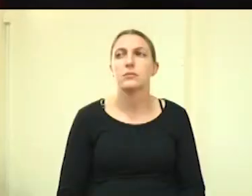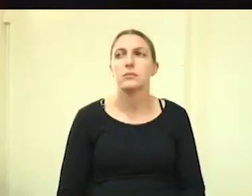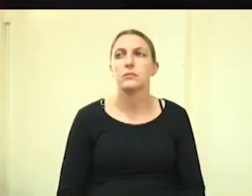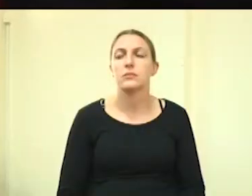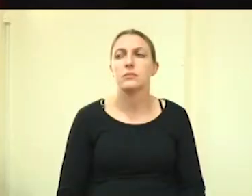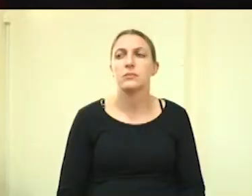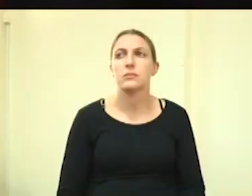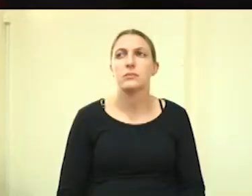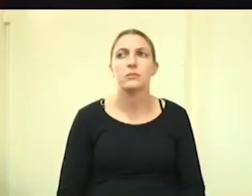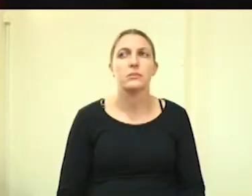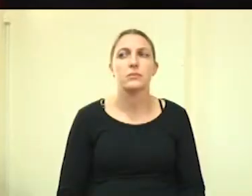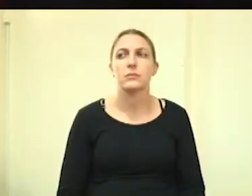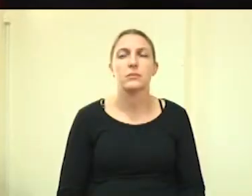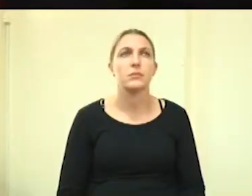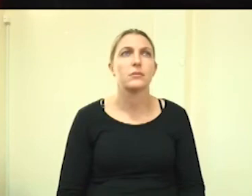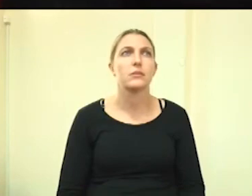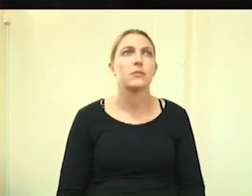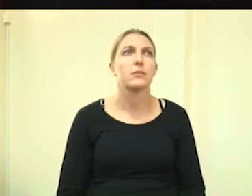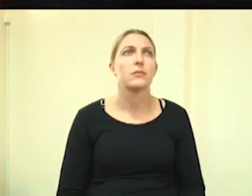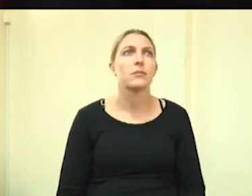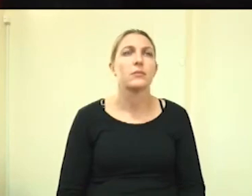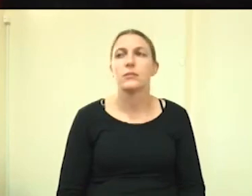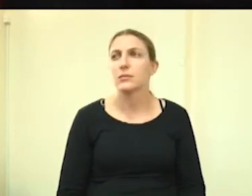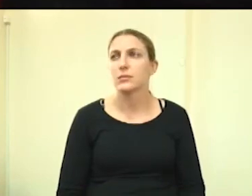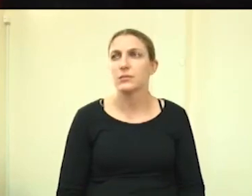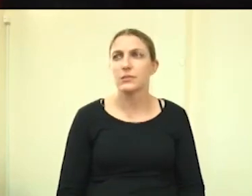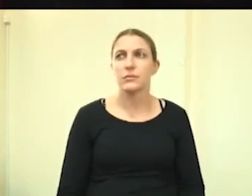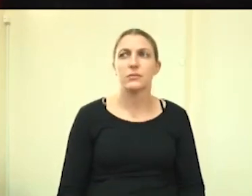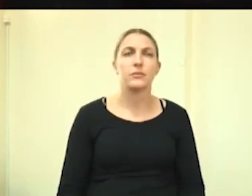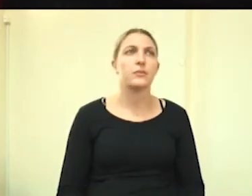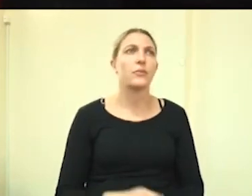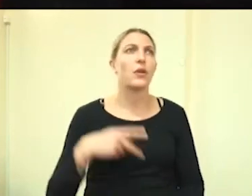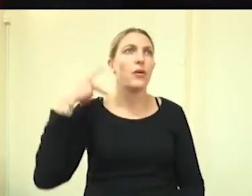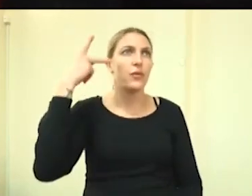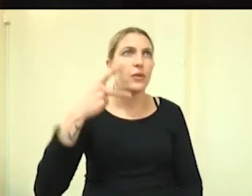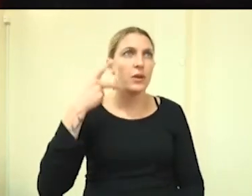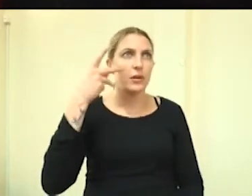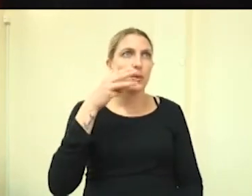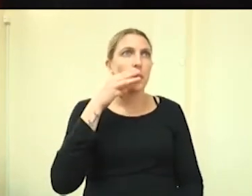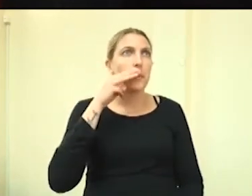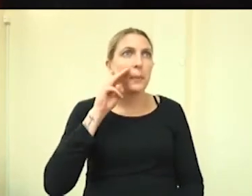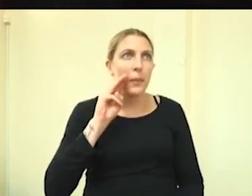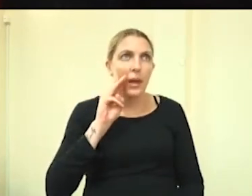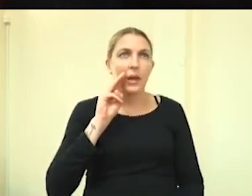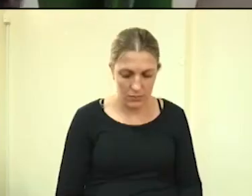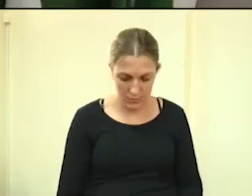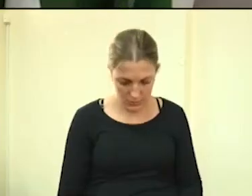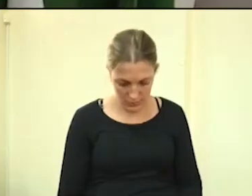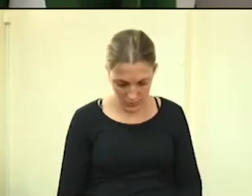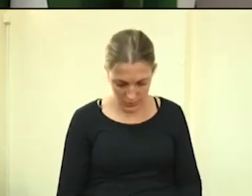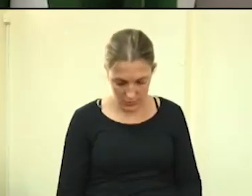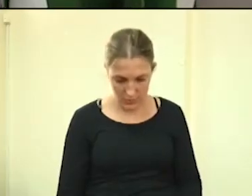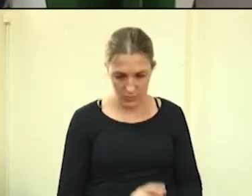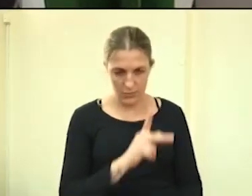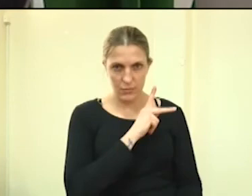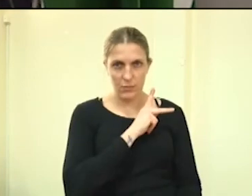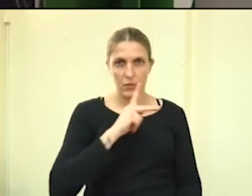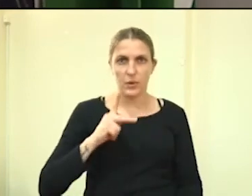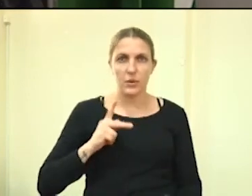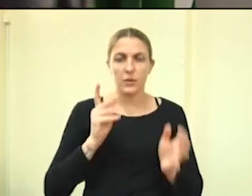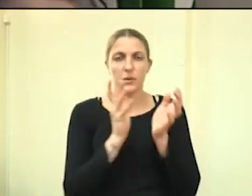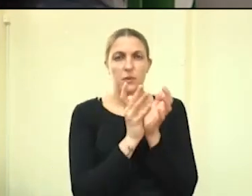Algum dos colegas não conseguiu se inscrever. Com a palavra, o nobre colega vereador Mário Rossi. Senhor presidente,